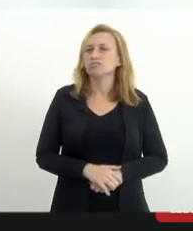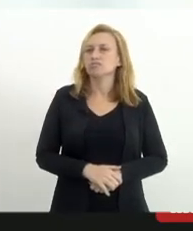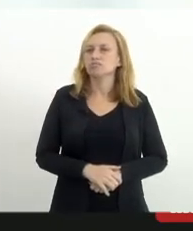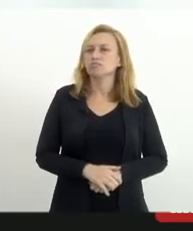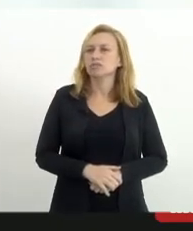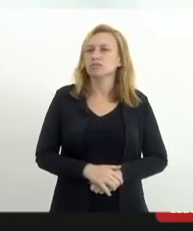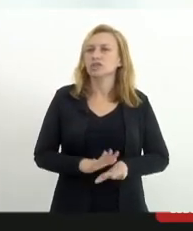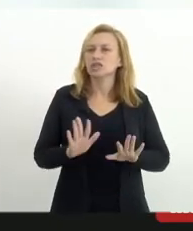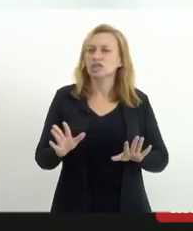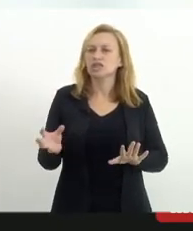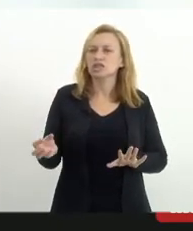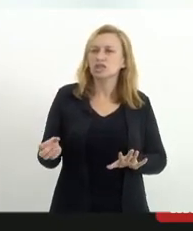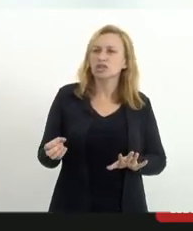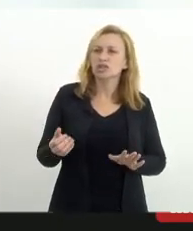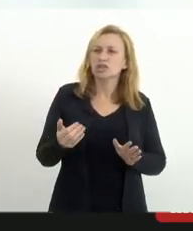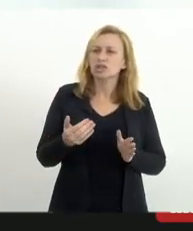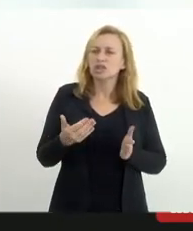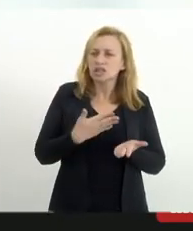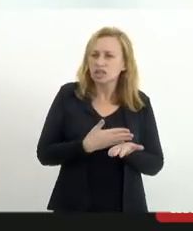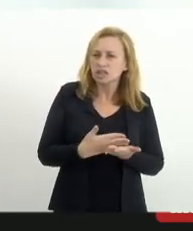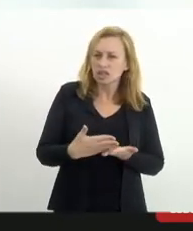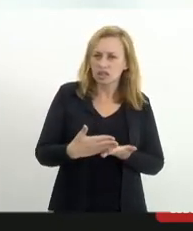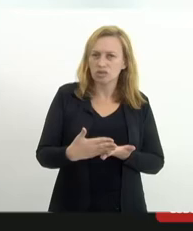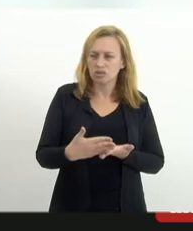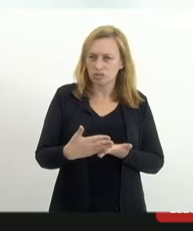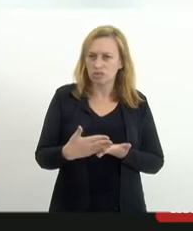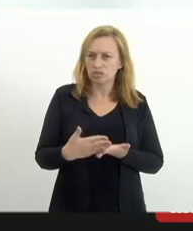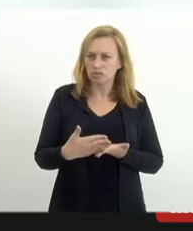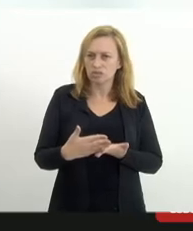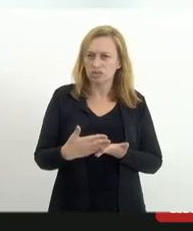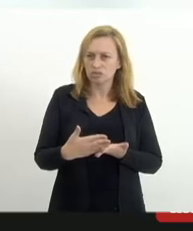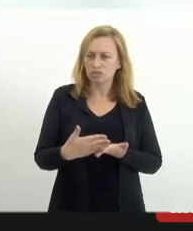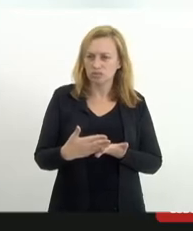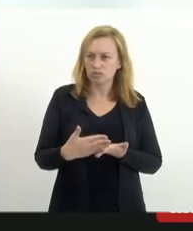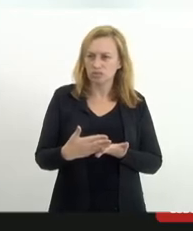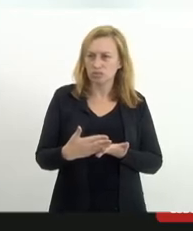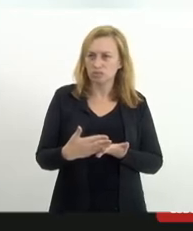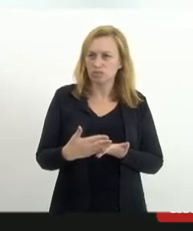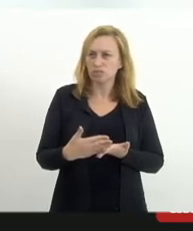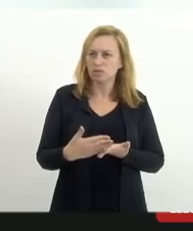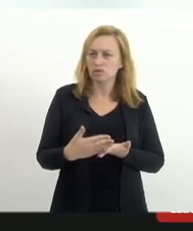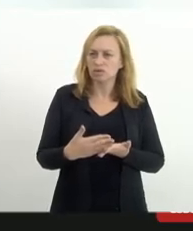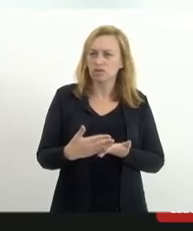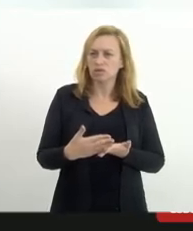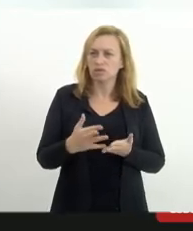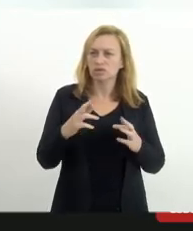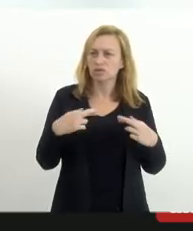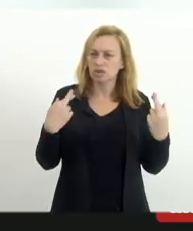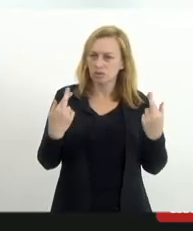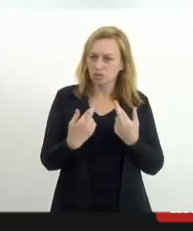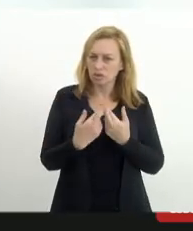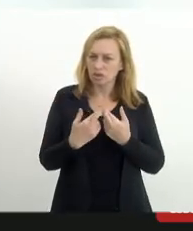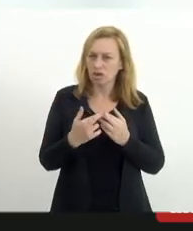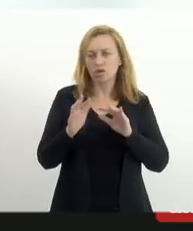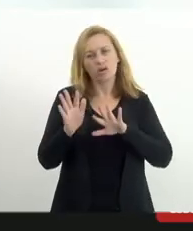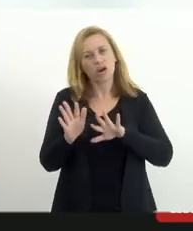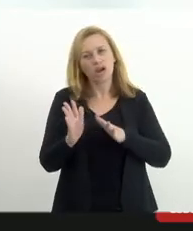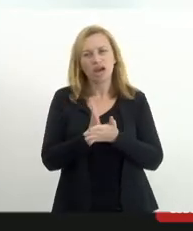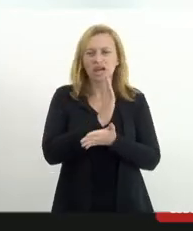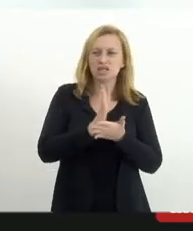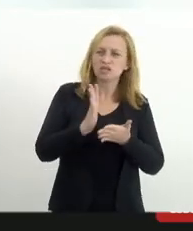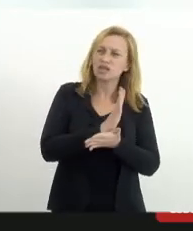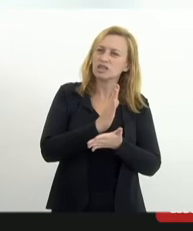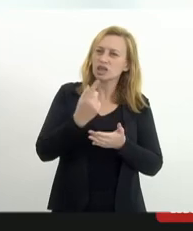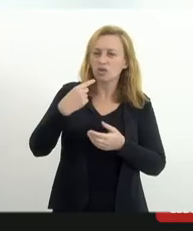nesse lançamento oficial, eu só vou muito raramente eu vou a esses atos